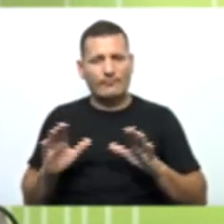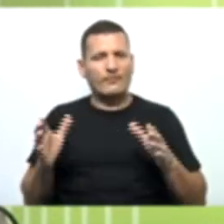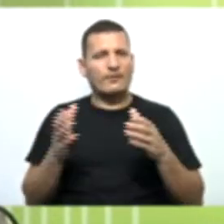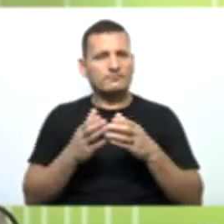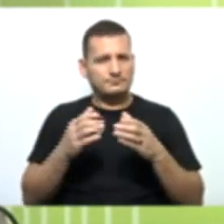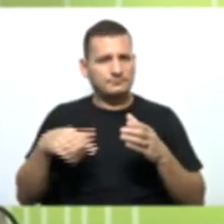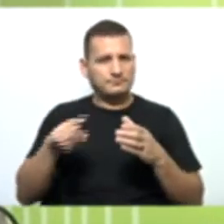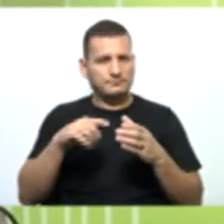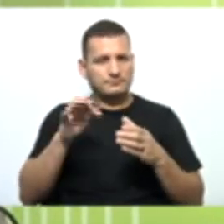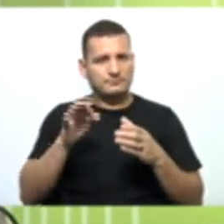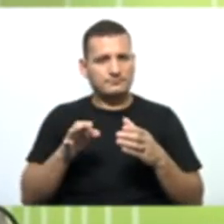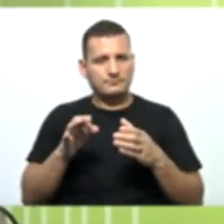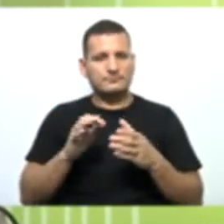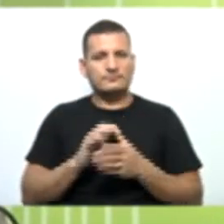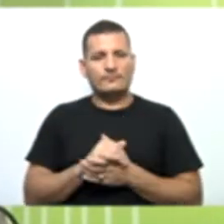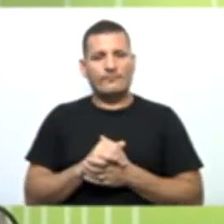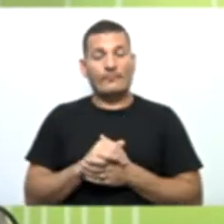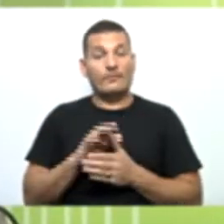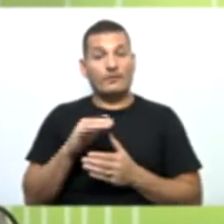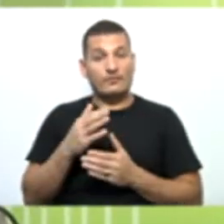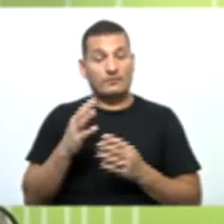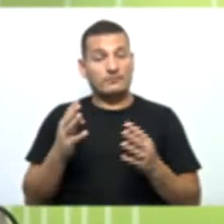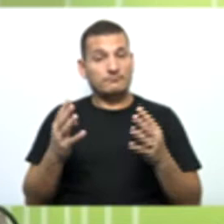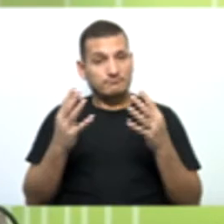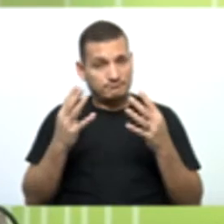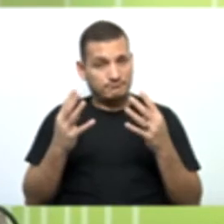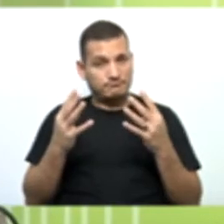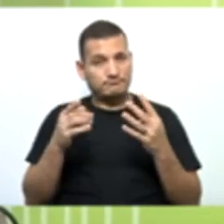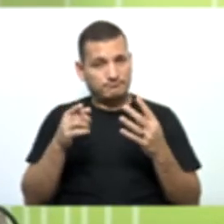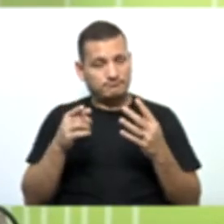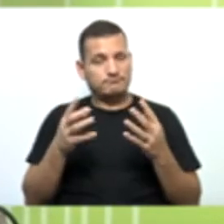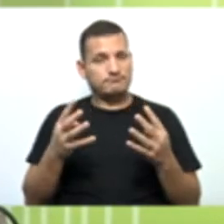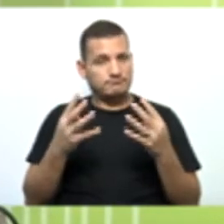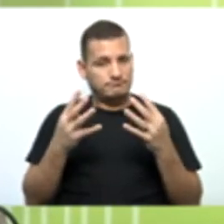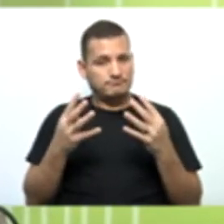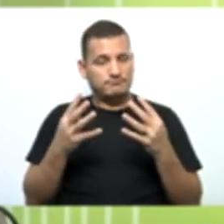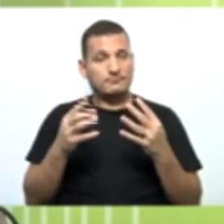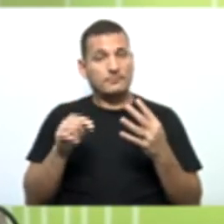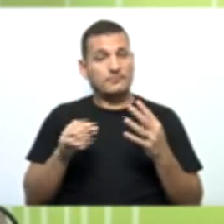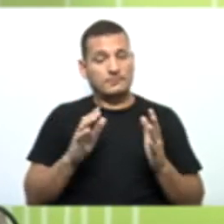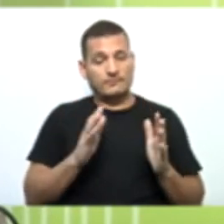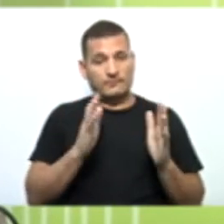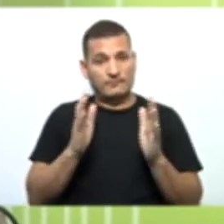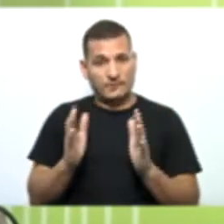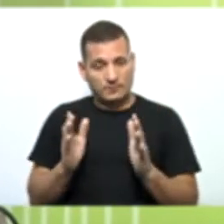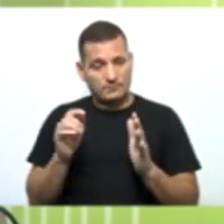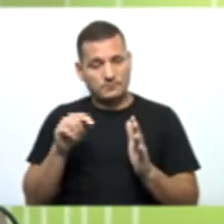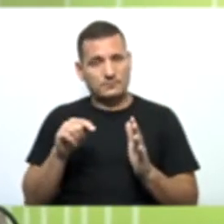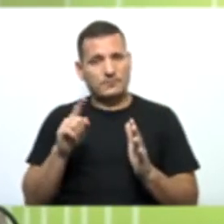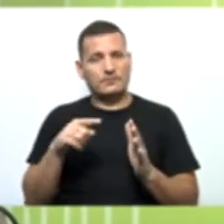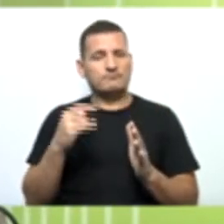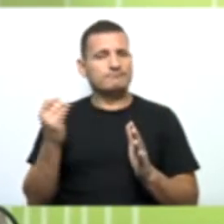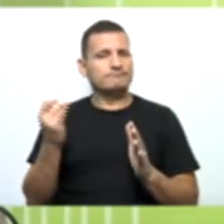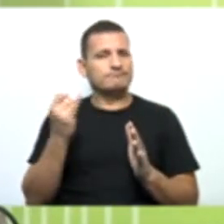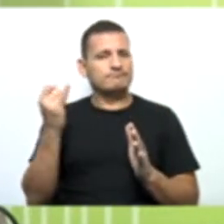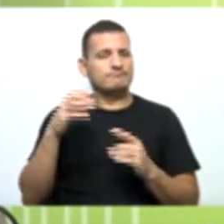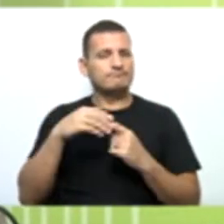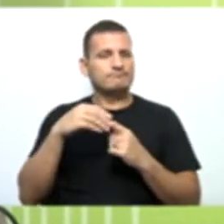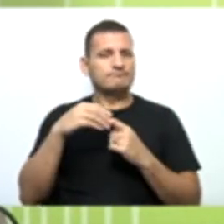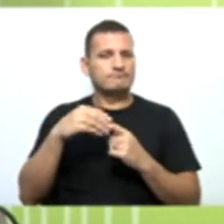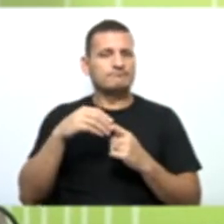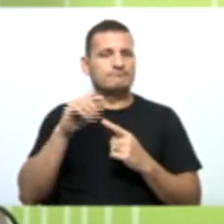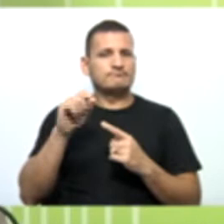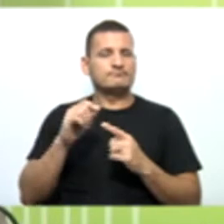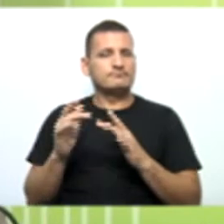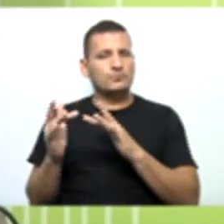E aí a atenção que eu chamo para vocês nessa fase é a primordial, porque você vai ter o